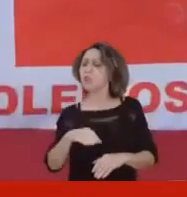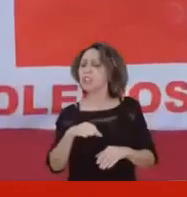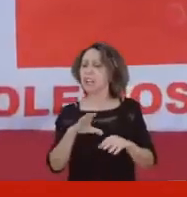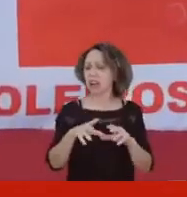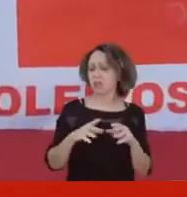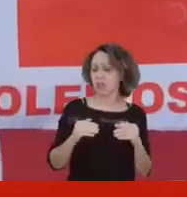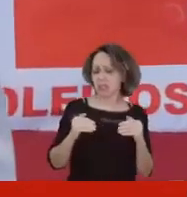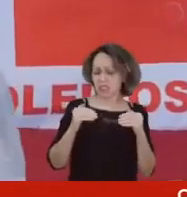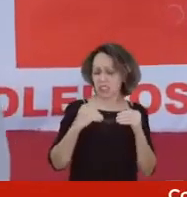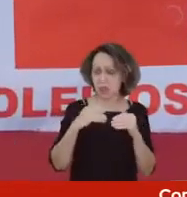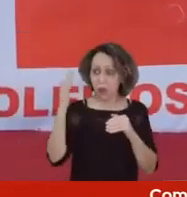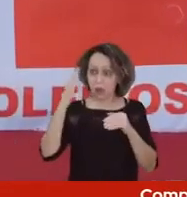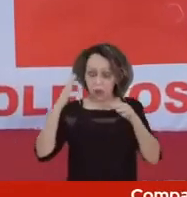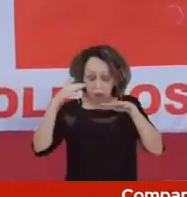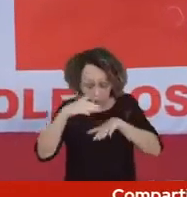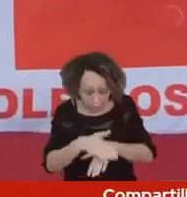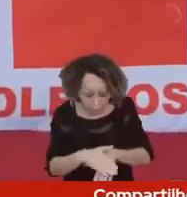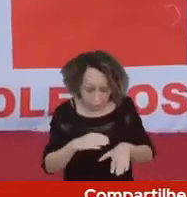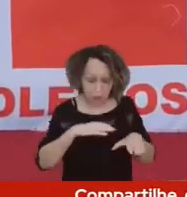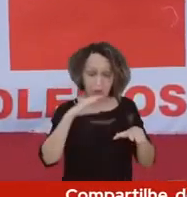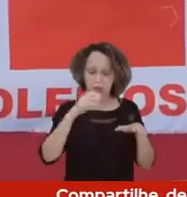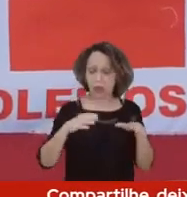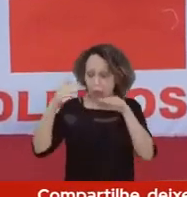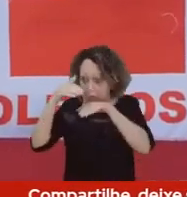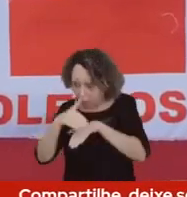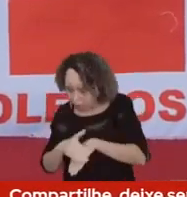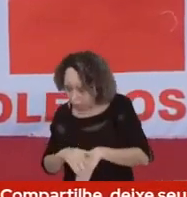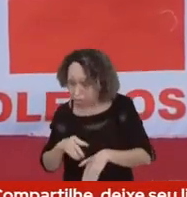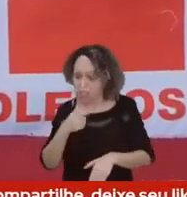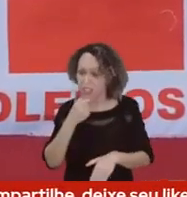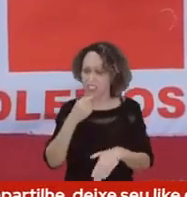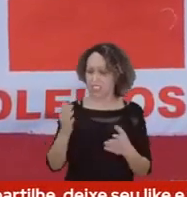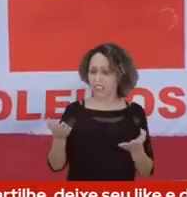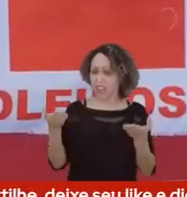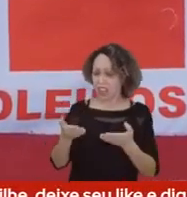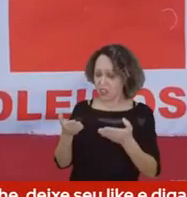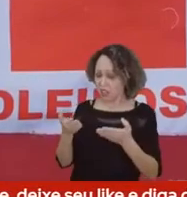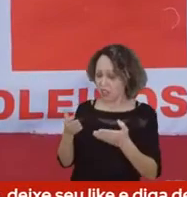tempo e agora está dependendo dos Estados Unidos há quanto tempo?